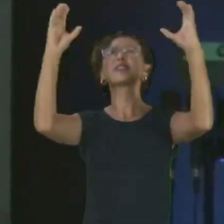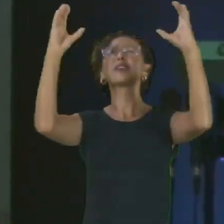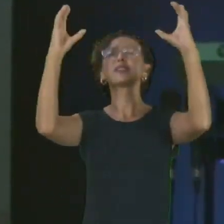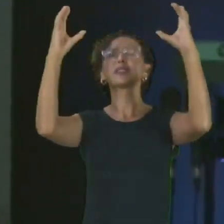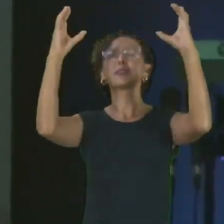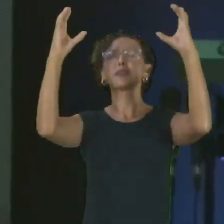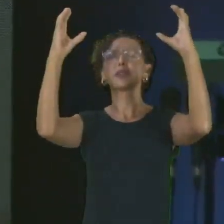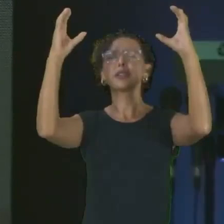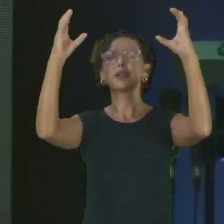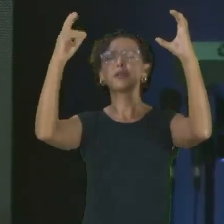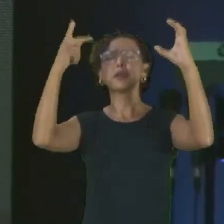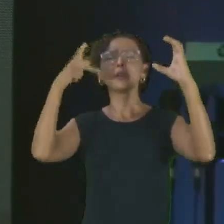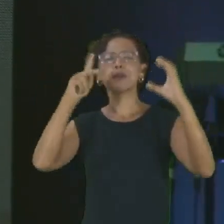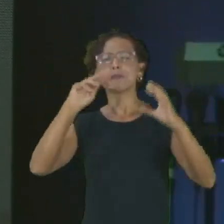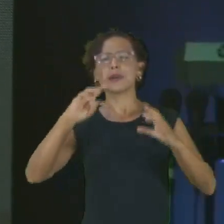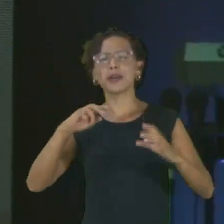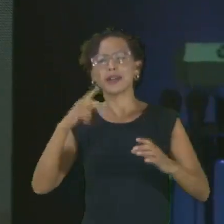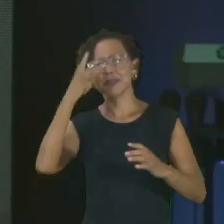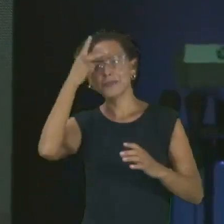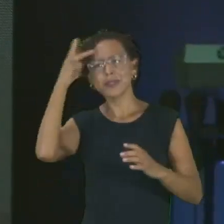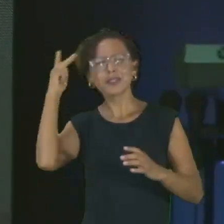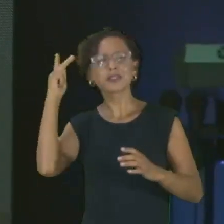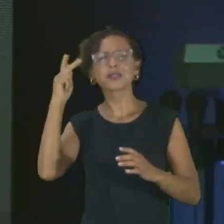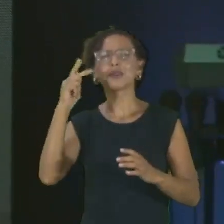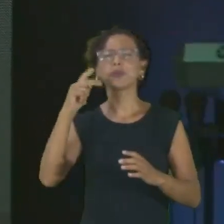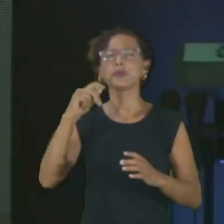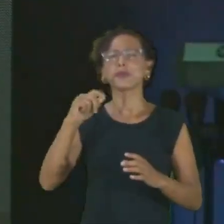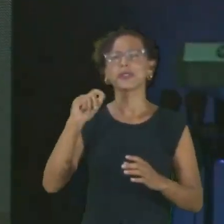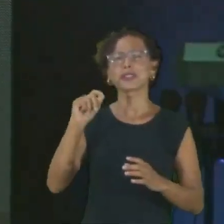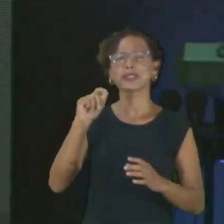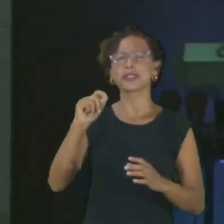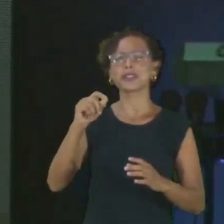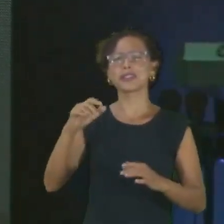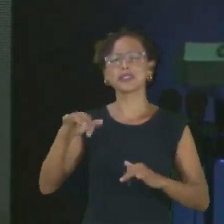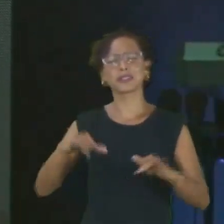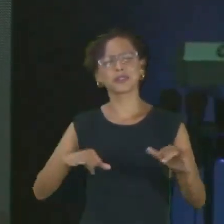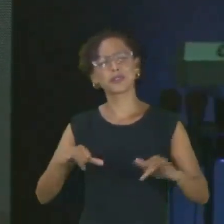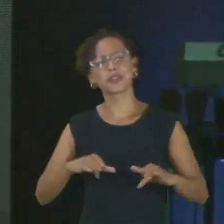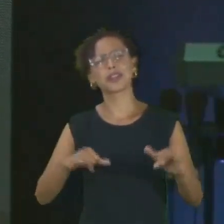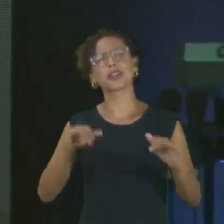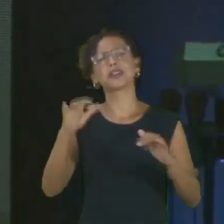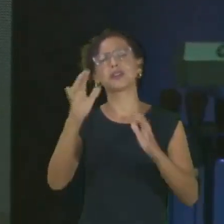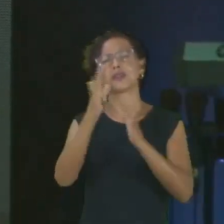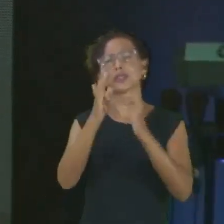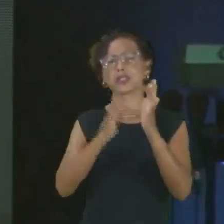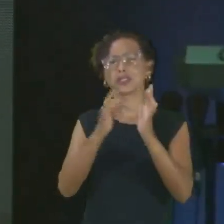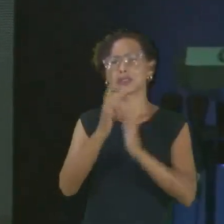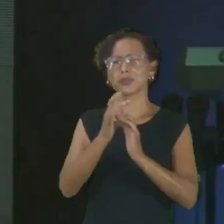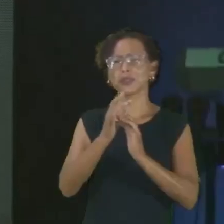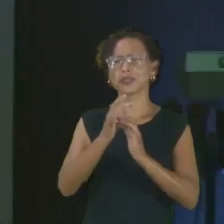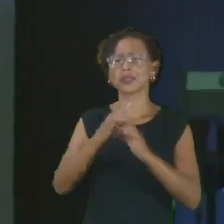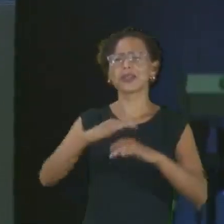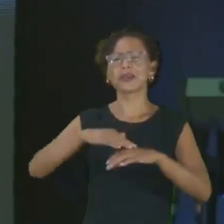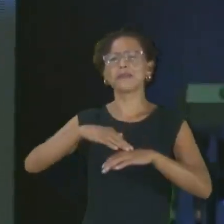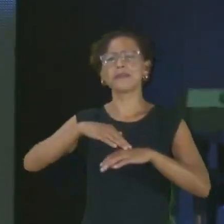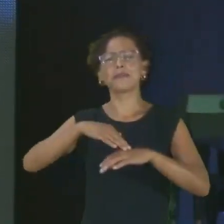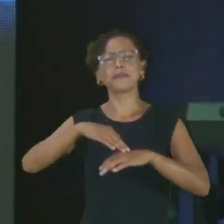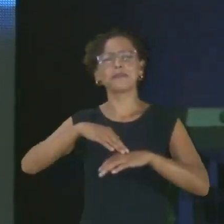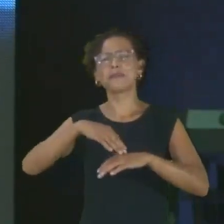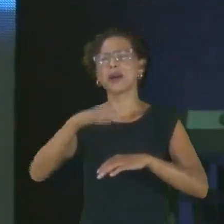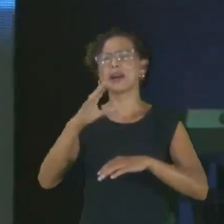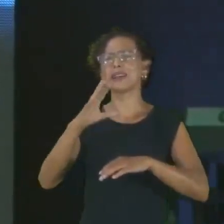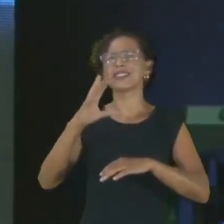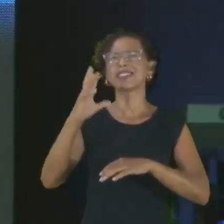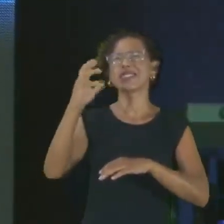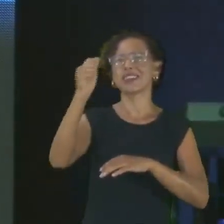foram melhores do que os outros, nem foram perfeitas, mas se agarraram ao poder do sangue de Jesus e disseram: eu